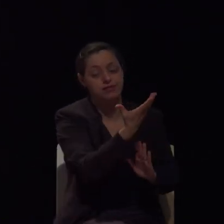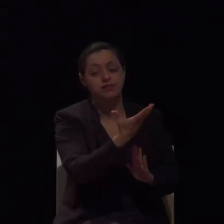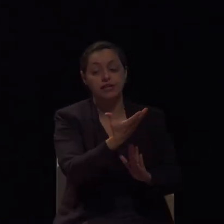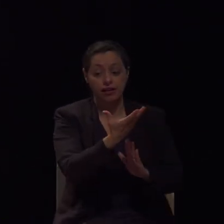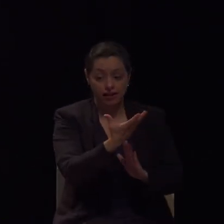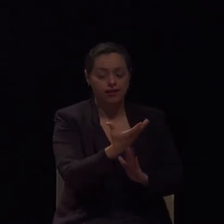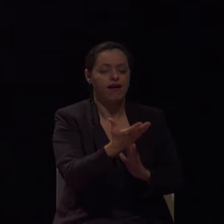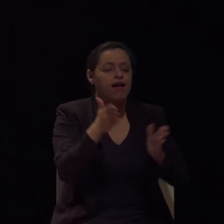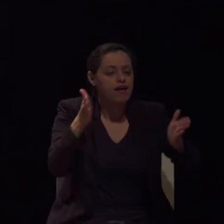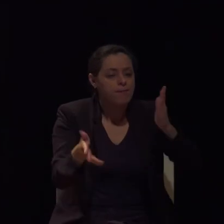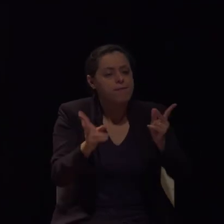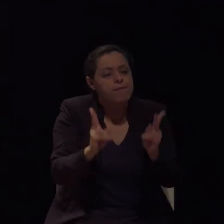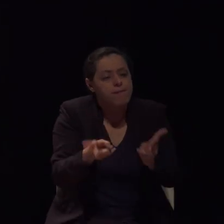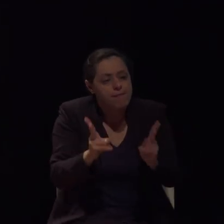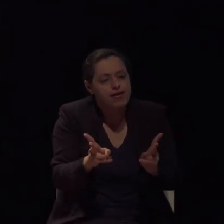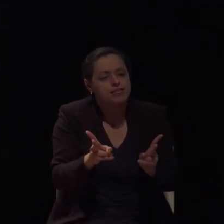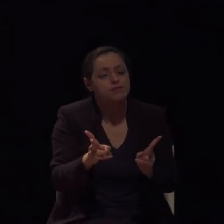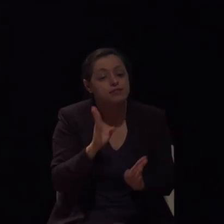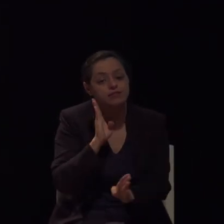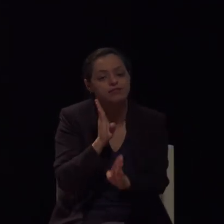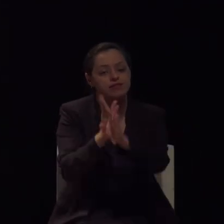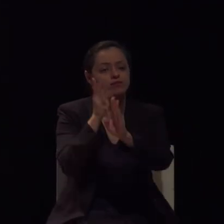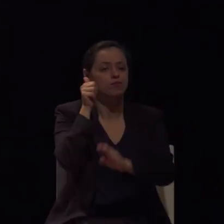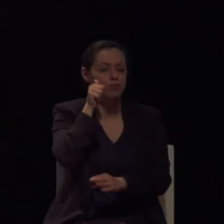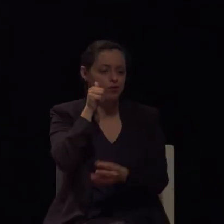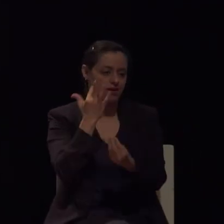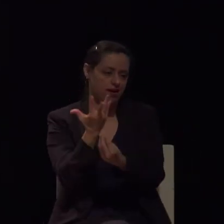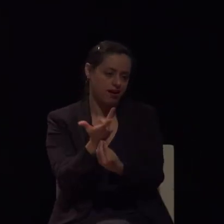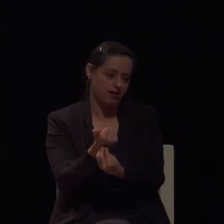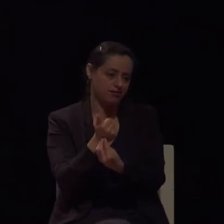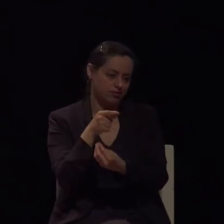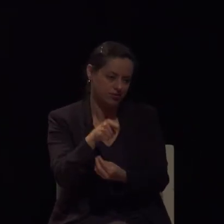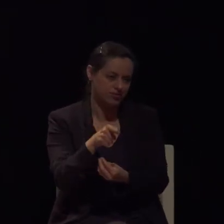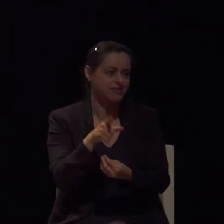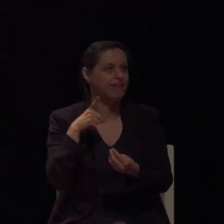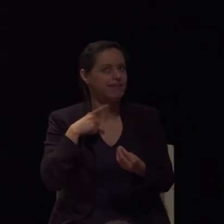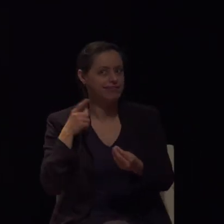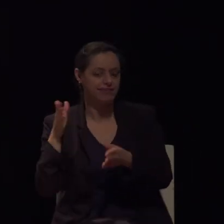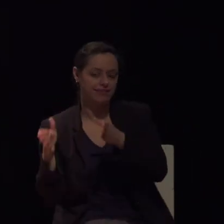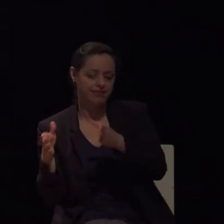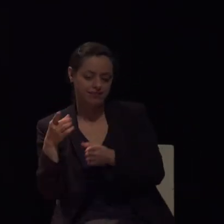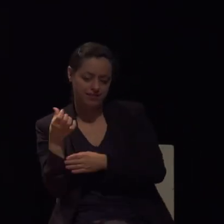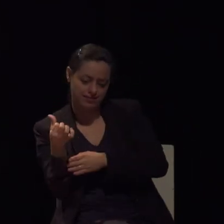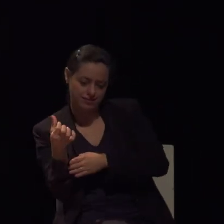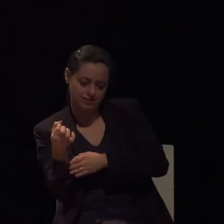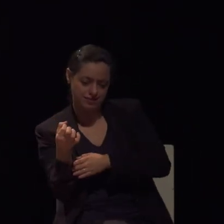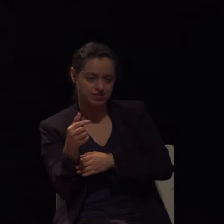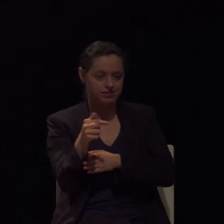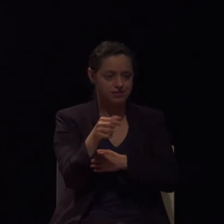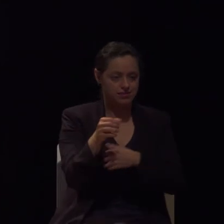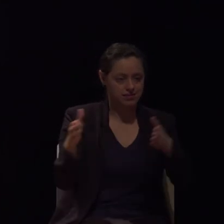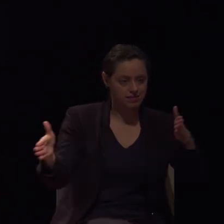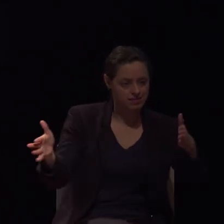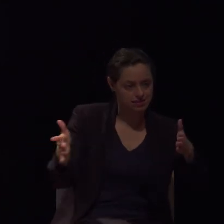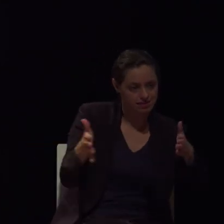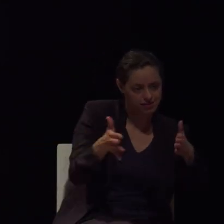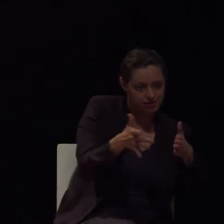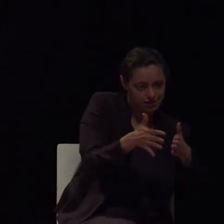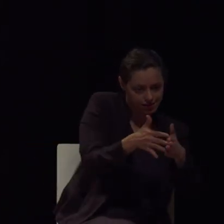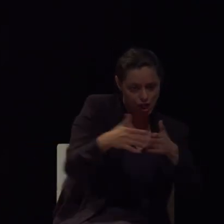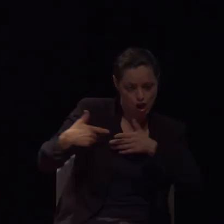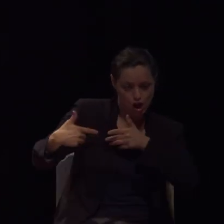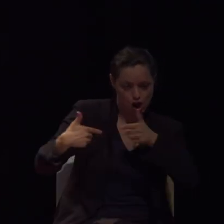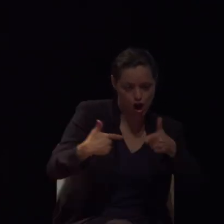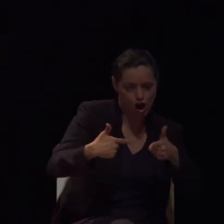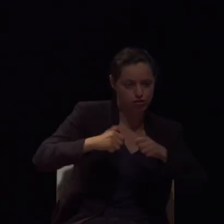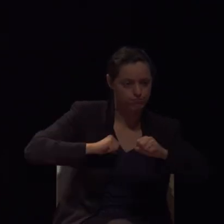comunidade e ativista dos anos 60 70 e esse fio de cabelo ela fez com